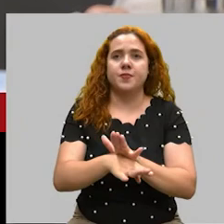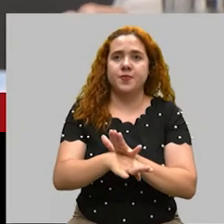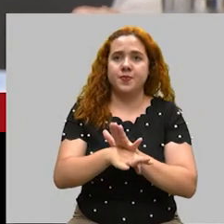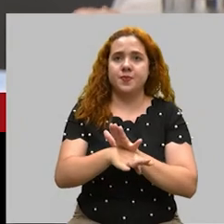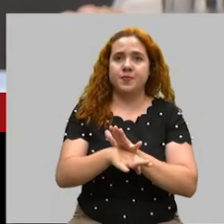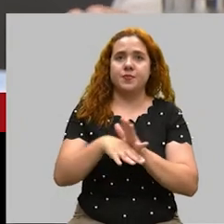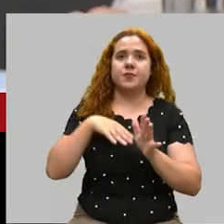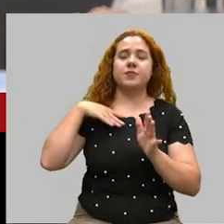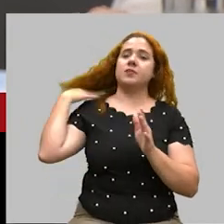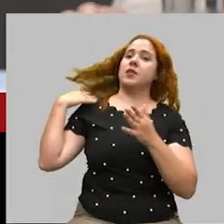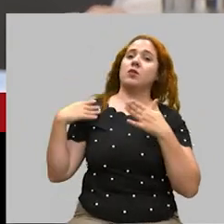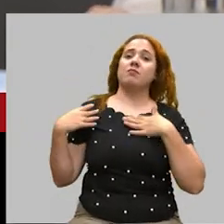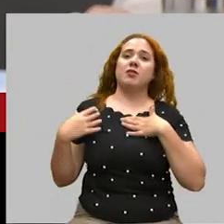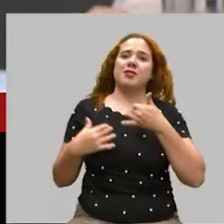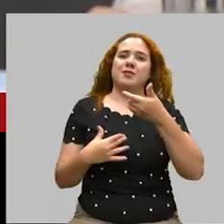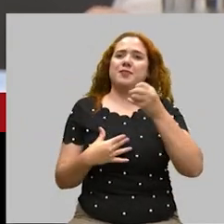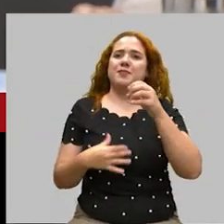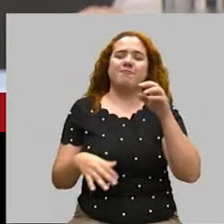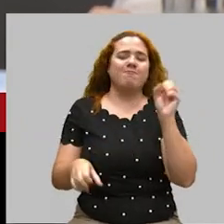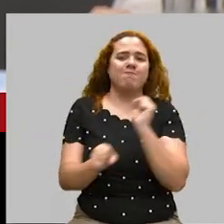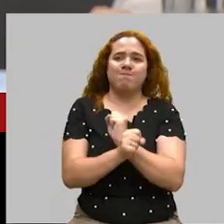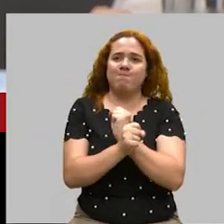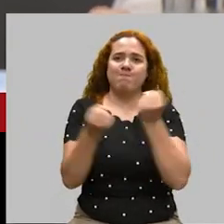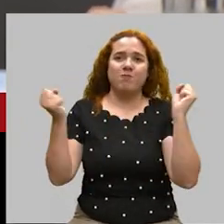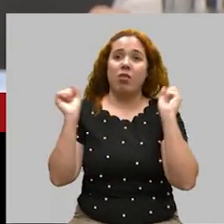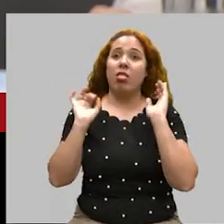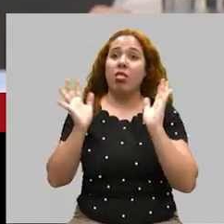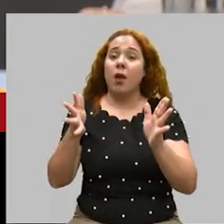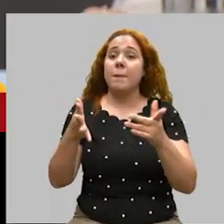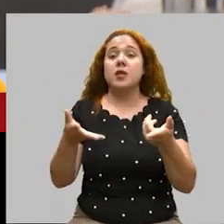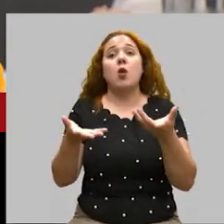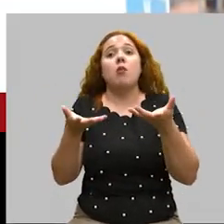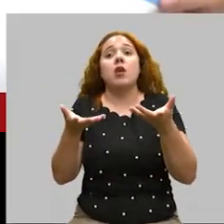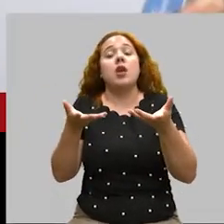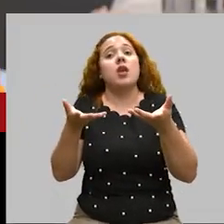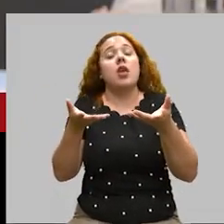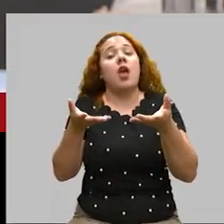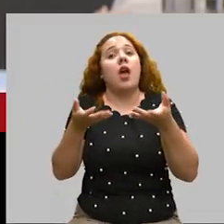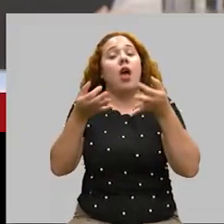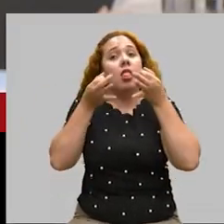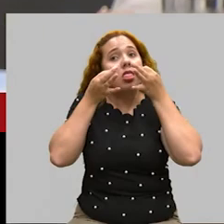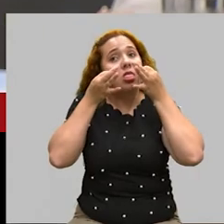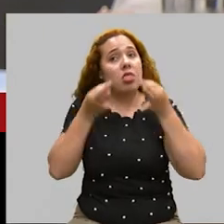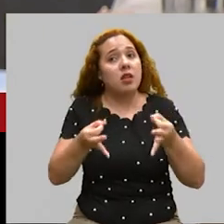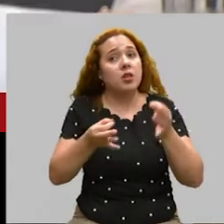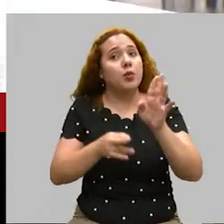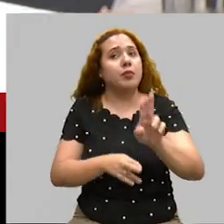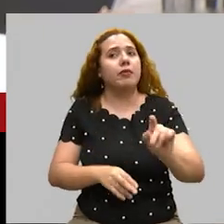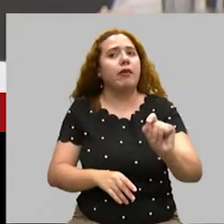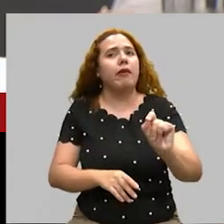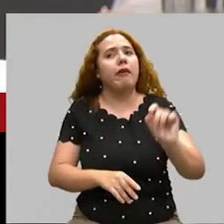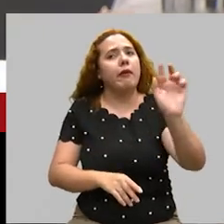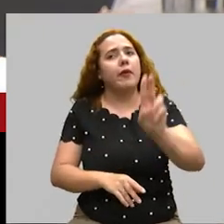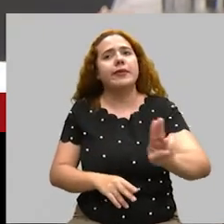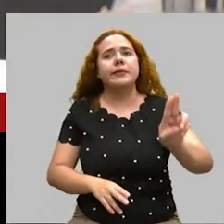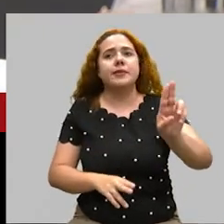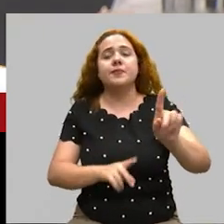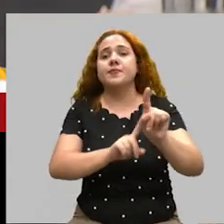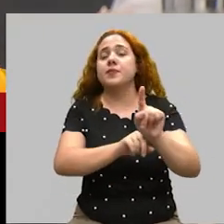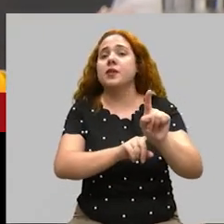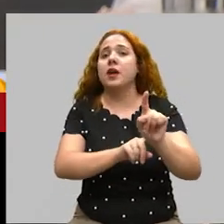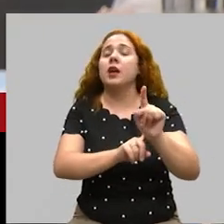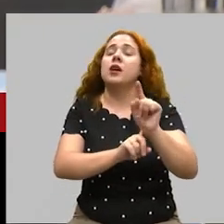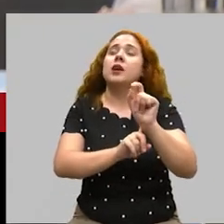passou meus 10 minutos eu só queria chamar atenção Para uma coisa em relação a universidade que também tem a ver com